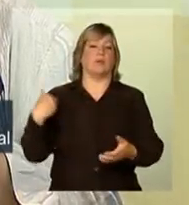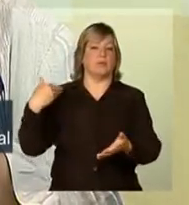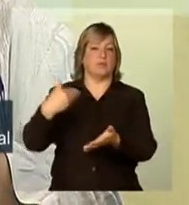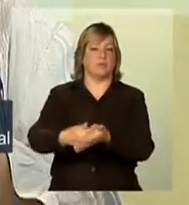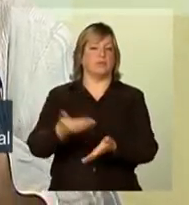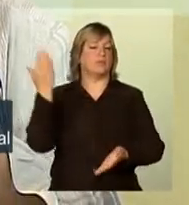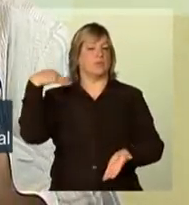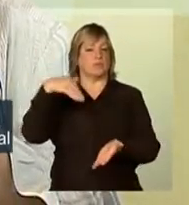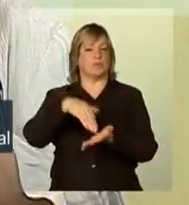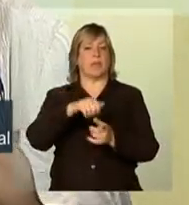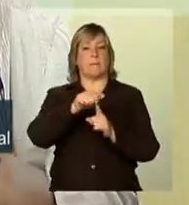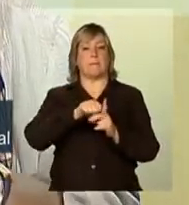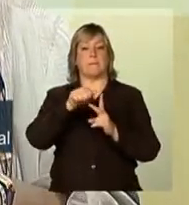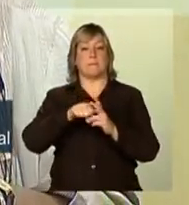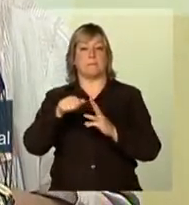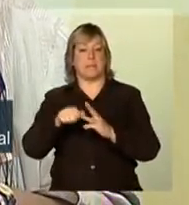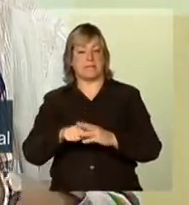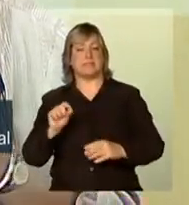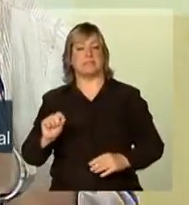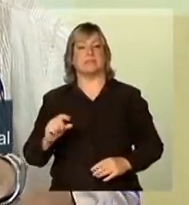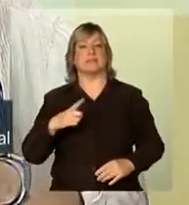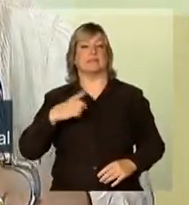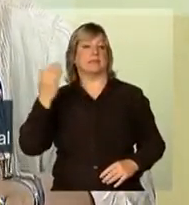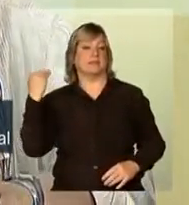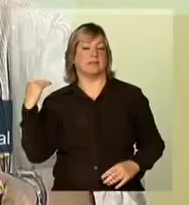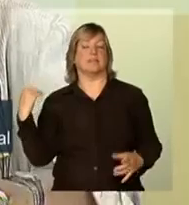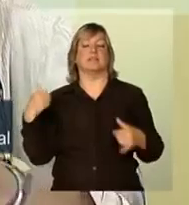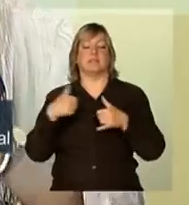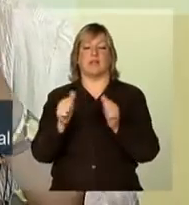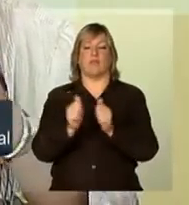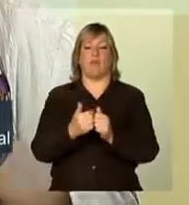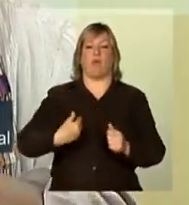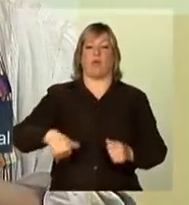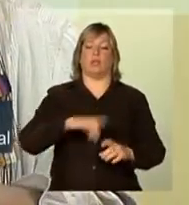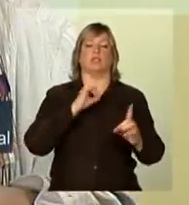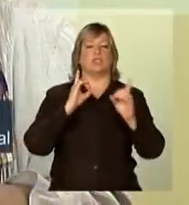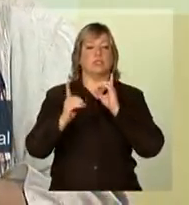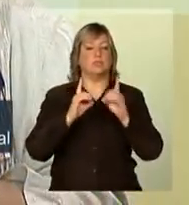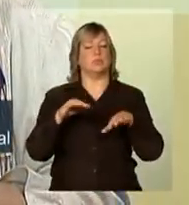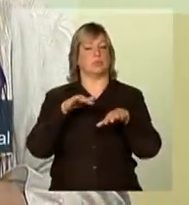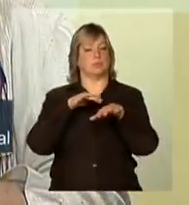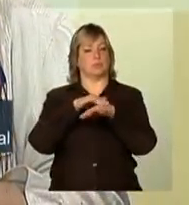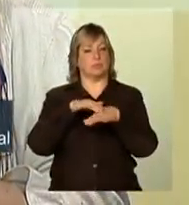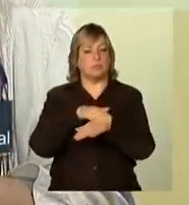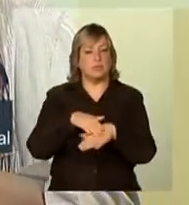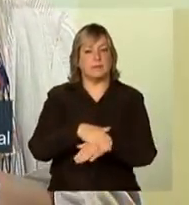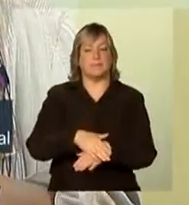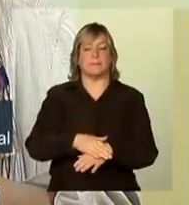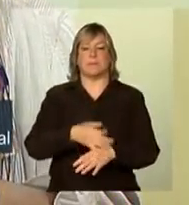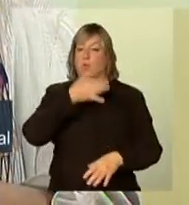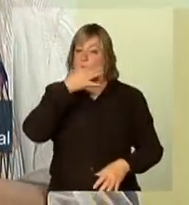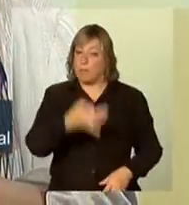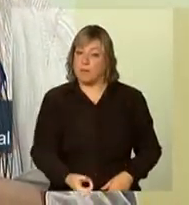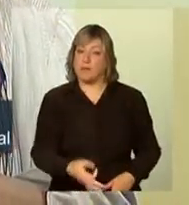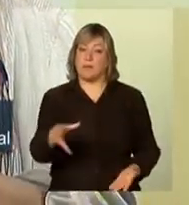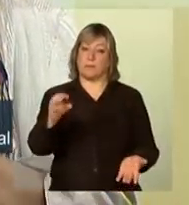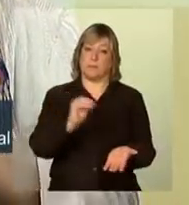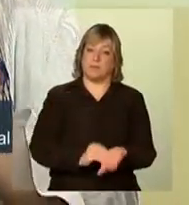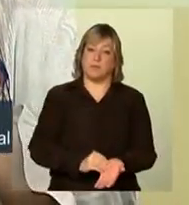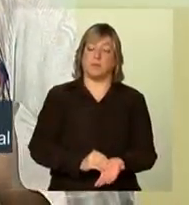últimos meses eh estiveram conosco discutindo eh propondo,